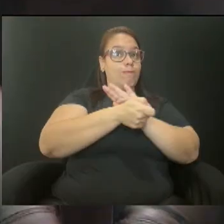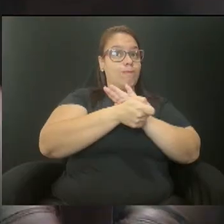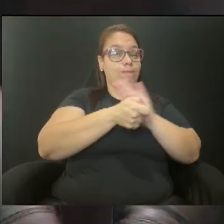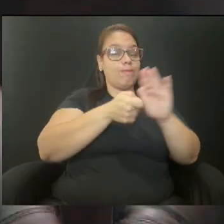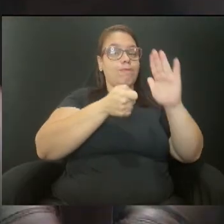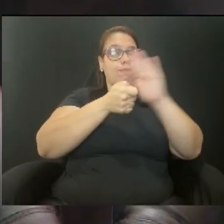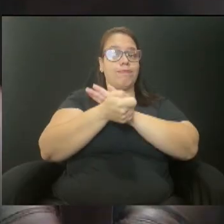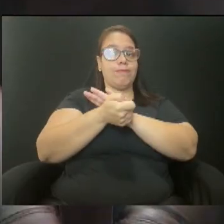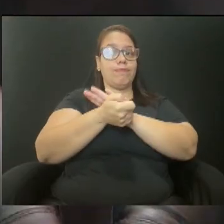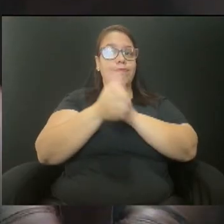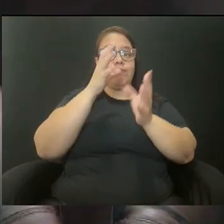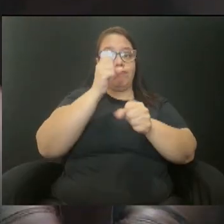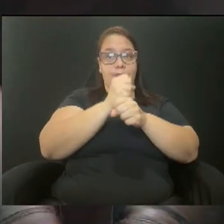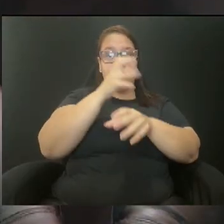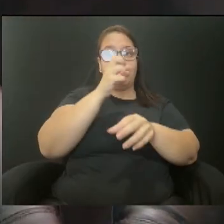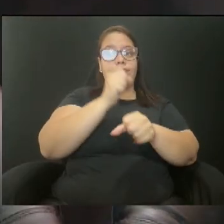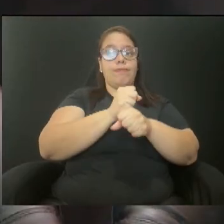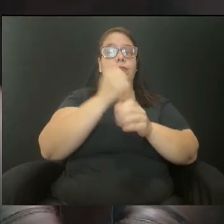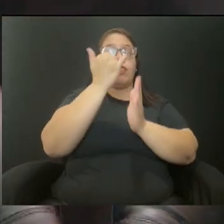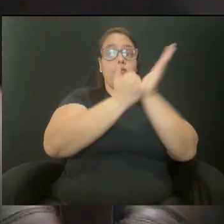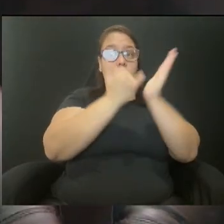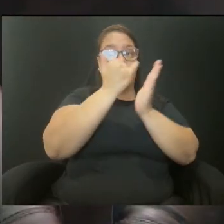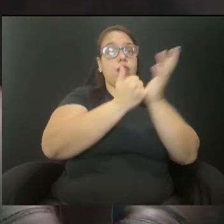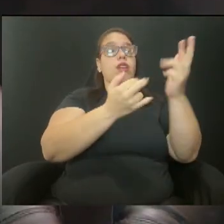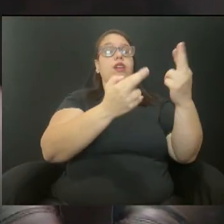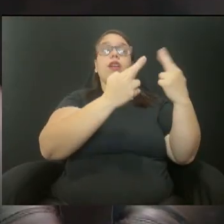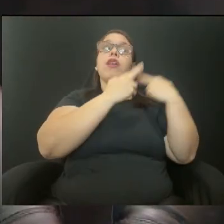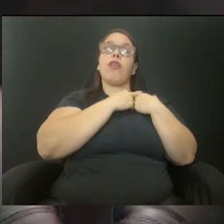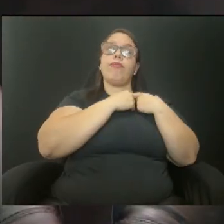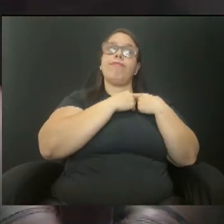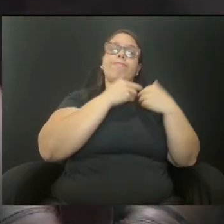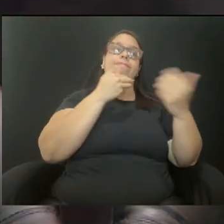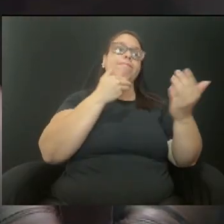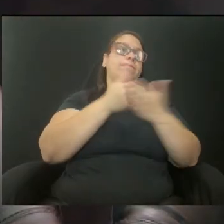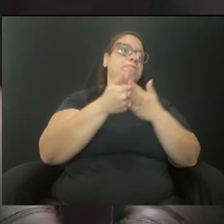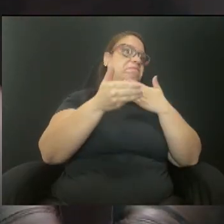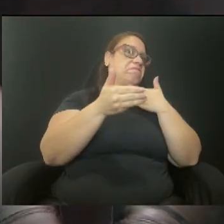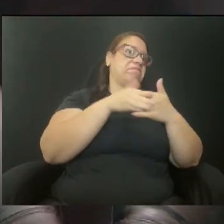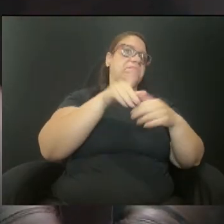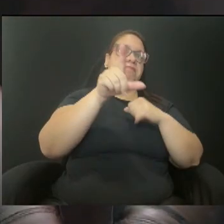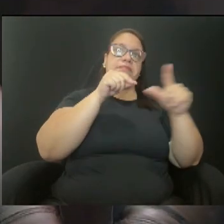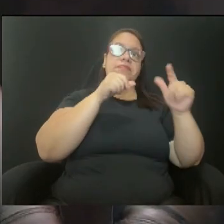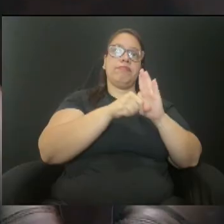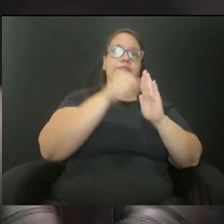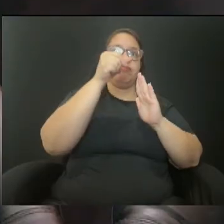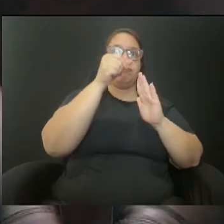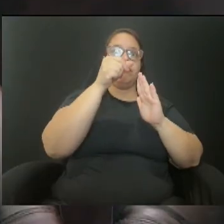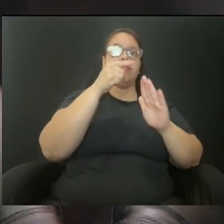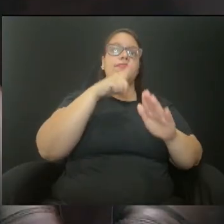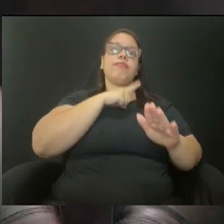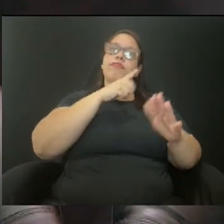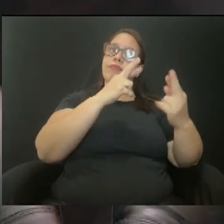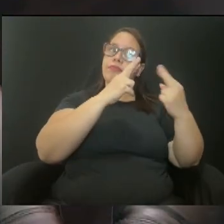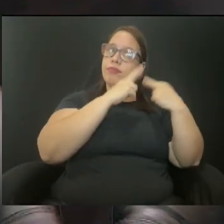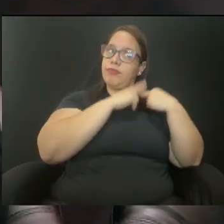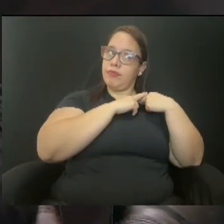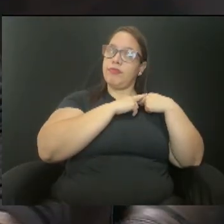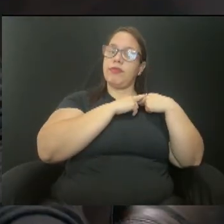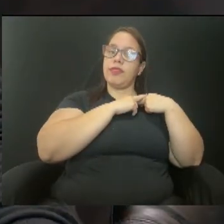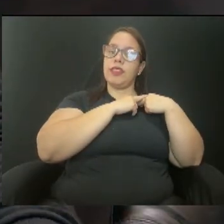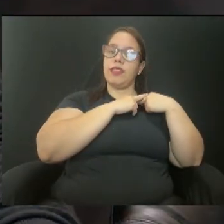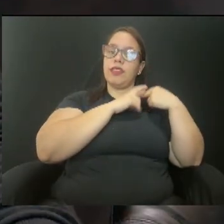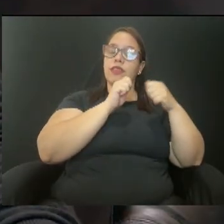tem Responsabilidades. impostos, responsabilidades, que independente do caminho, você primeiro precisa ter responsabilidades. E é isso que a Sim. gente vai trabalhando na